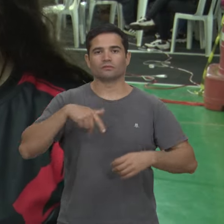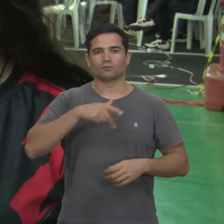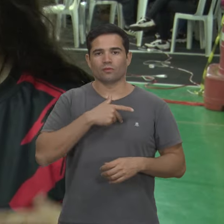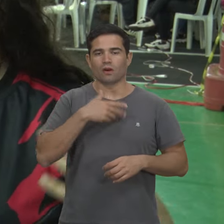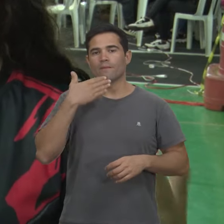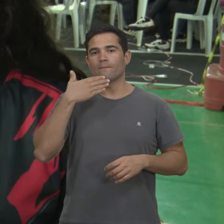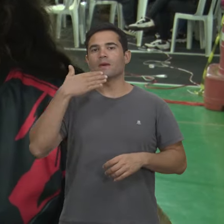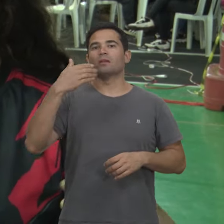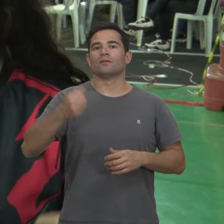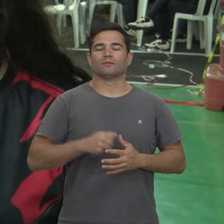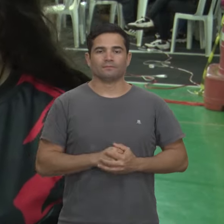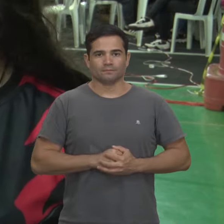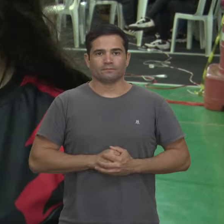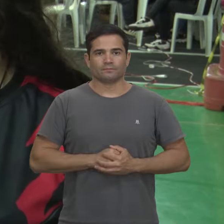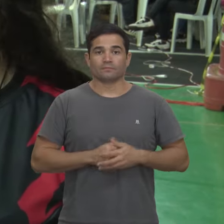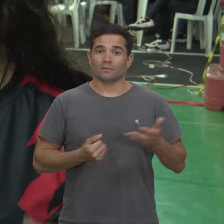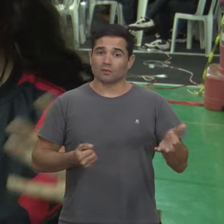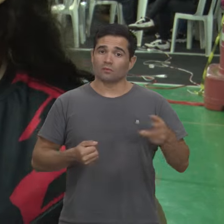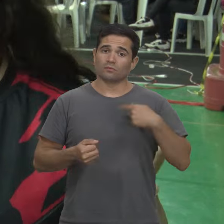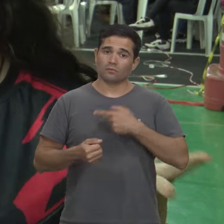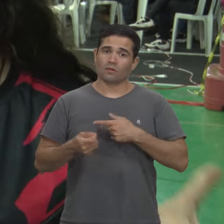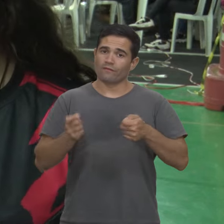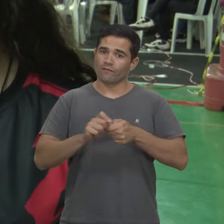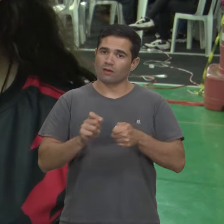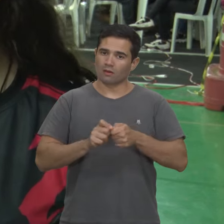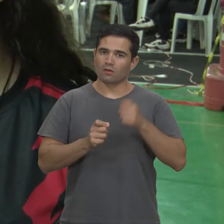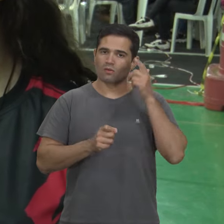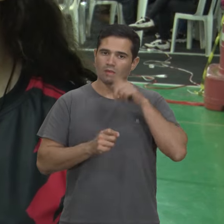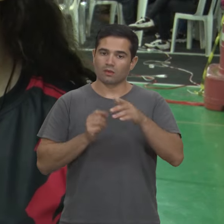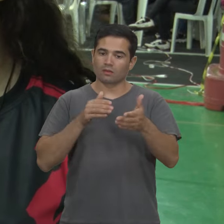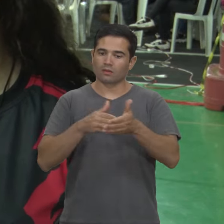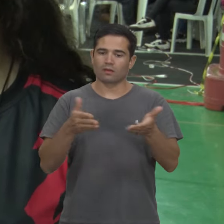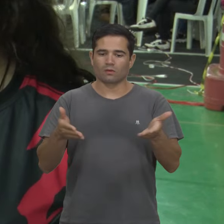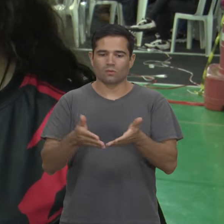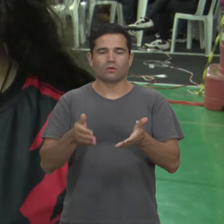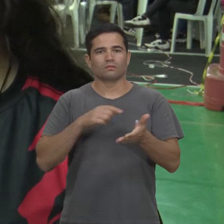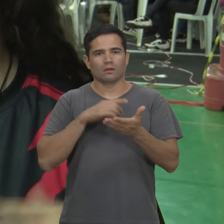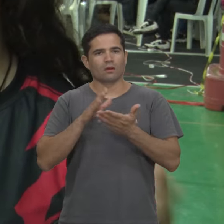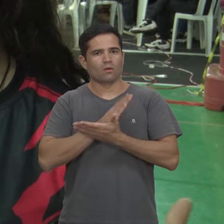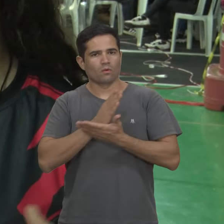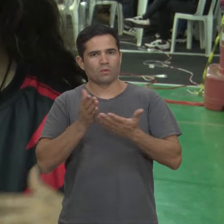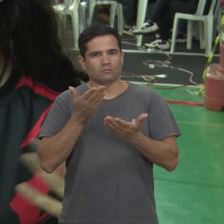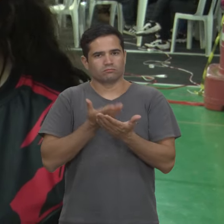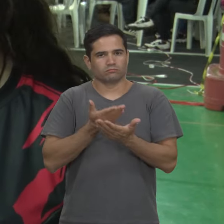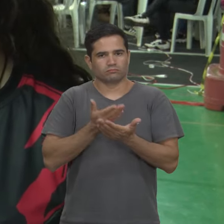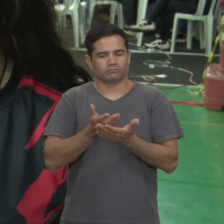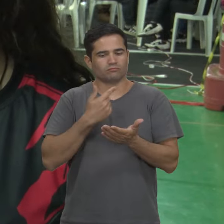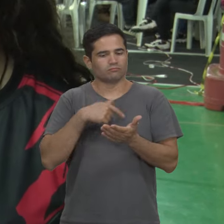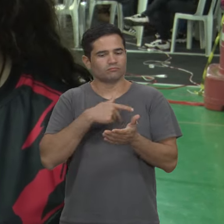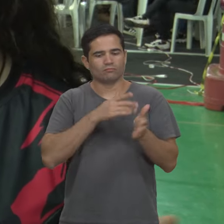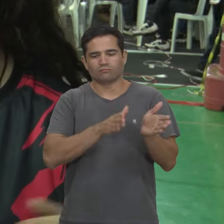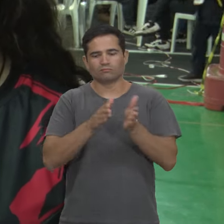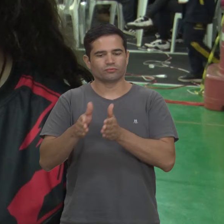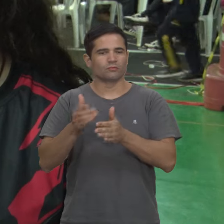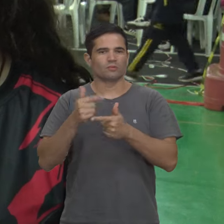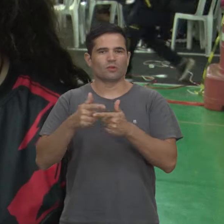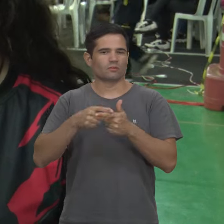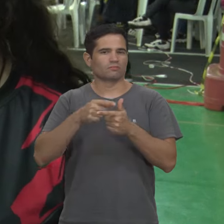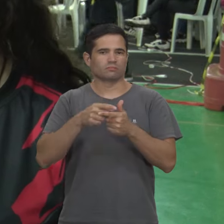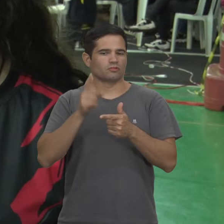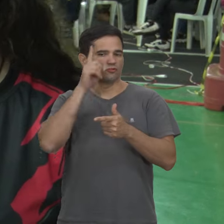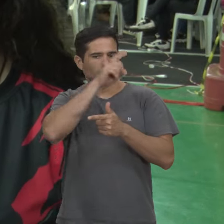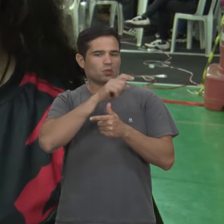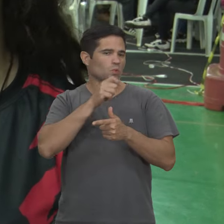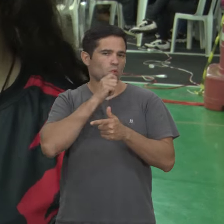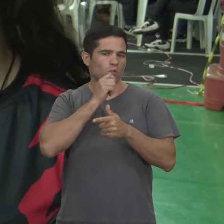gente a melhoria e a gente faz o que a gente consegue até agora. Algumas missões a gente pula, porque ainda não é do nosso